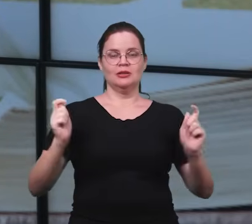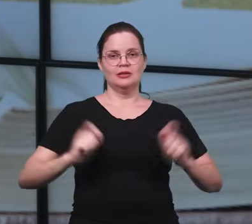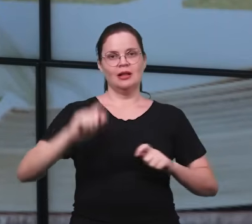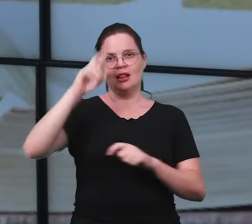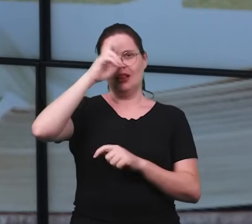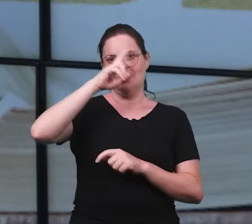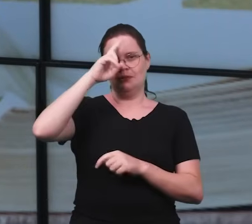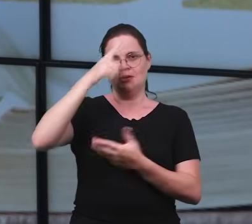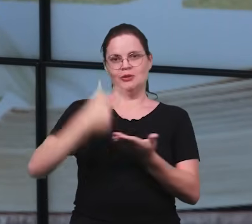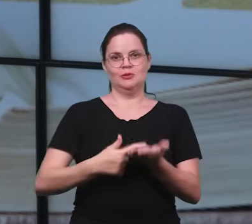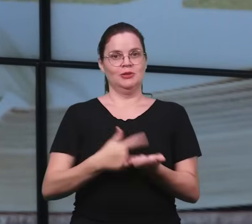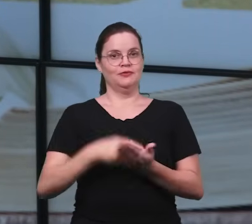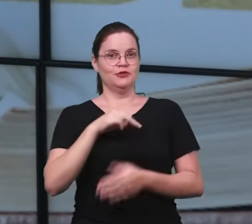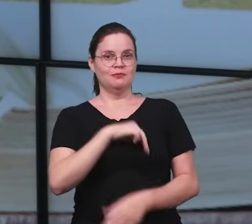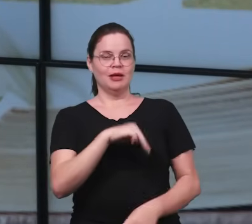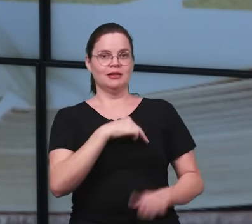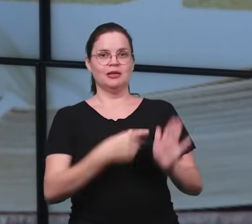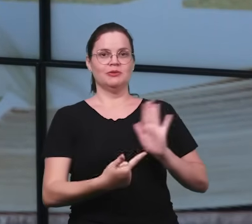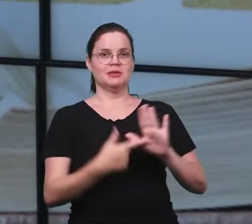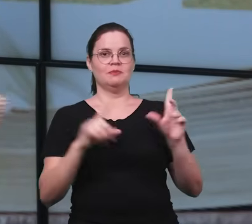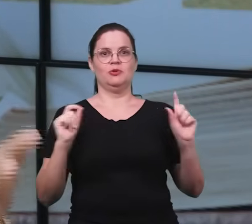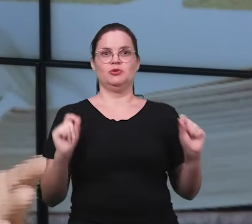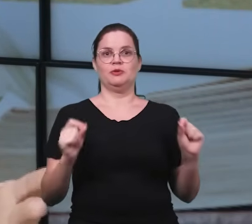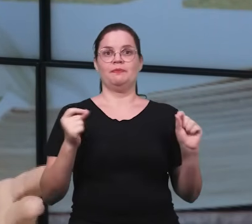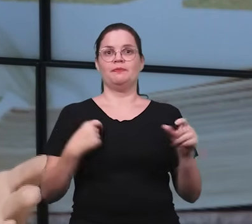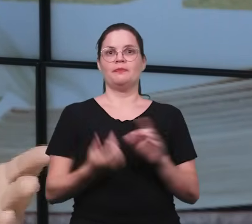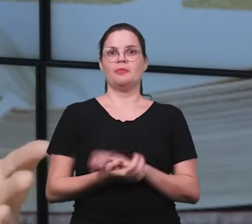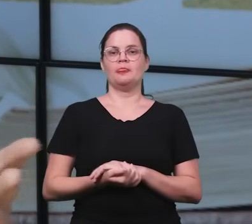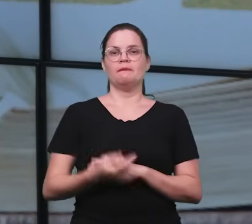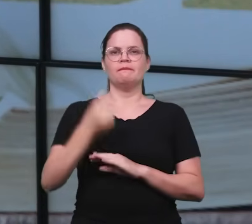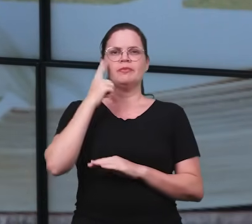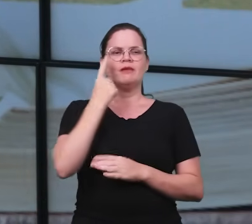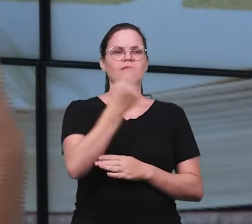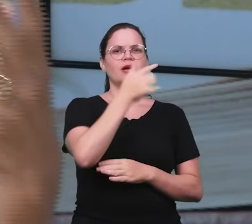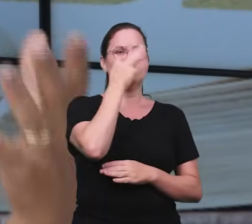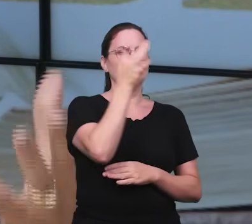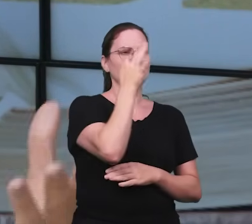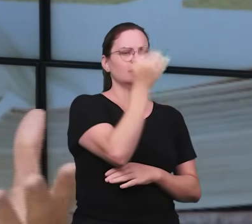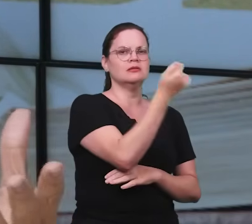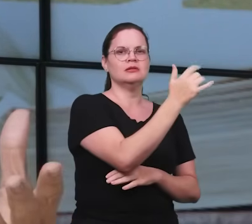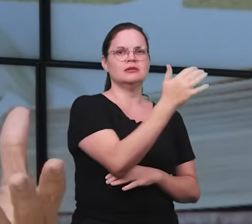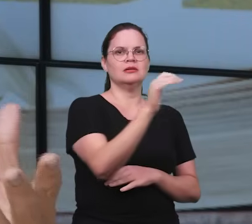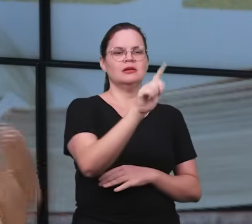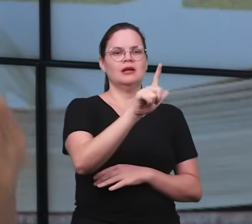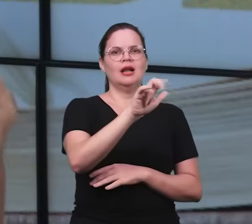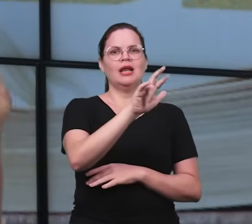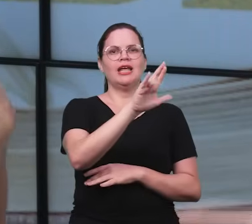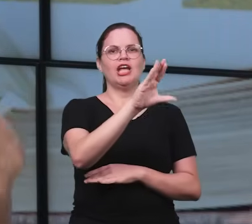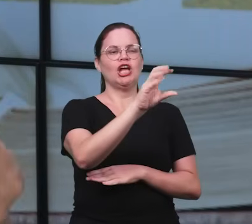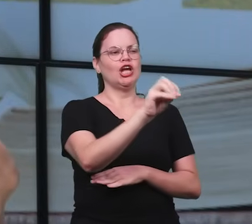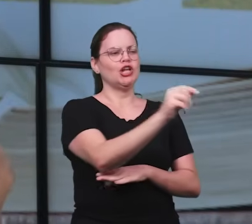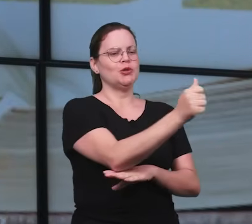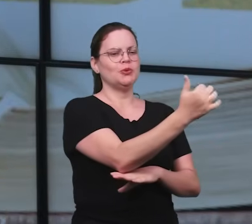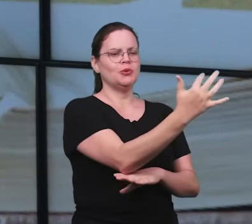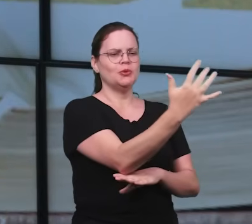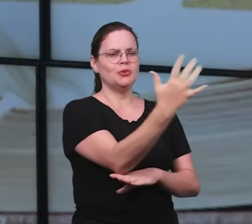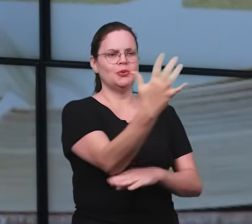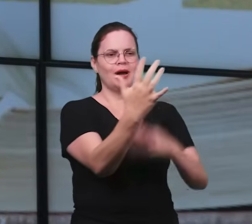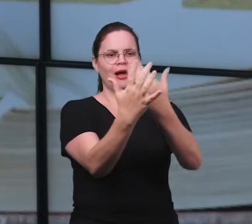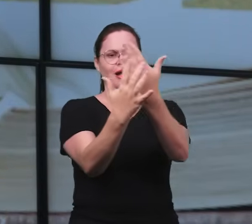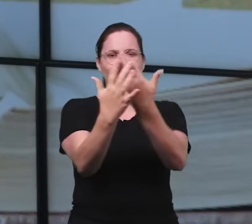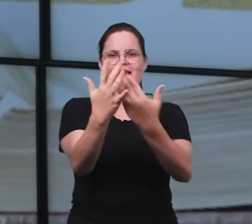em Mateus, quando fala assim: olhai os lírios do campo, nem Salomão, com toda a sua glória, se vestiu.